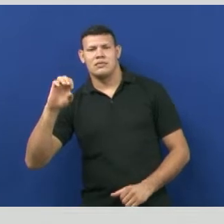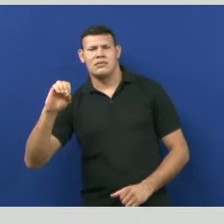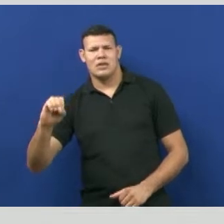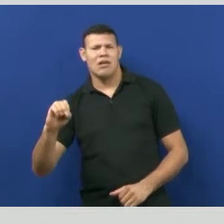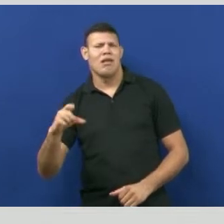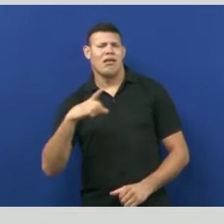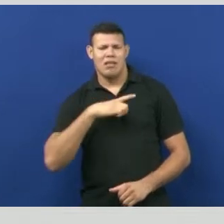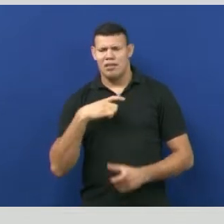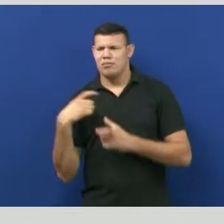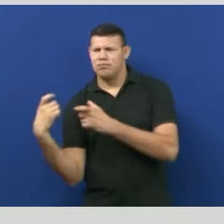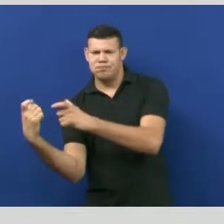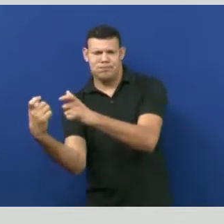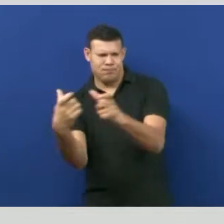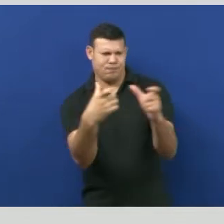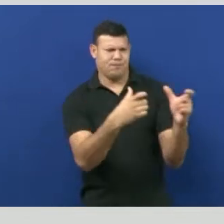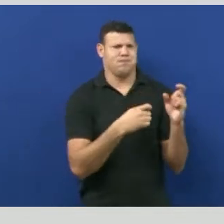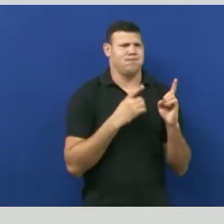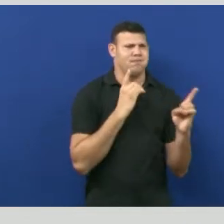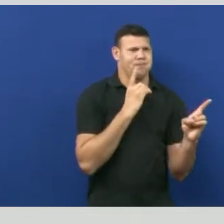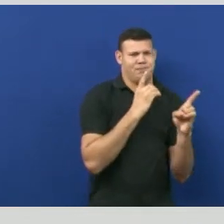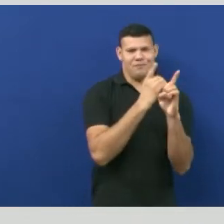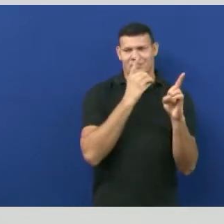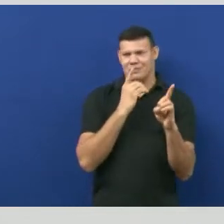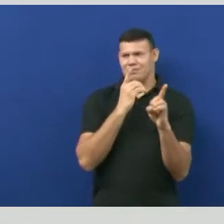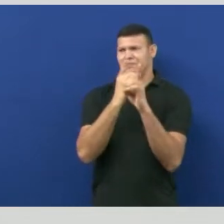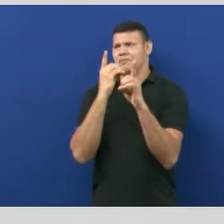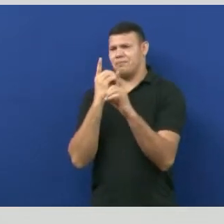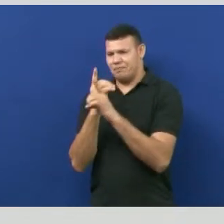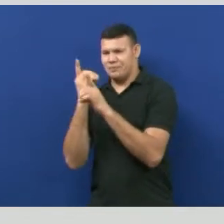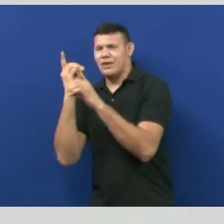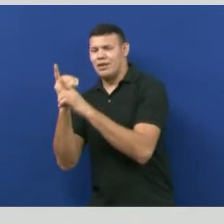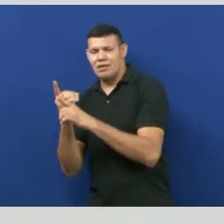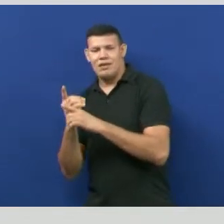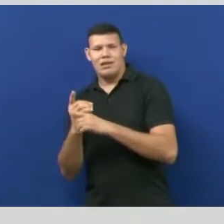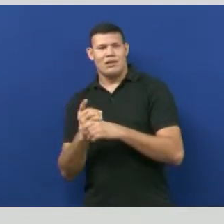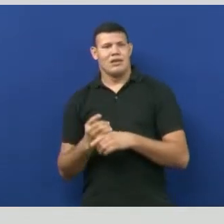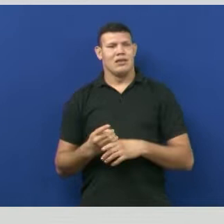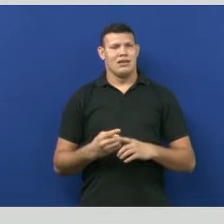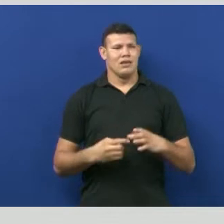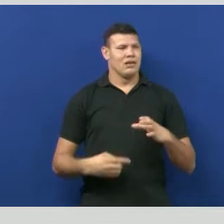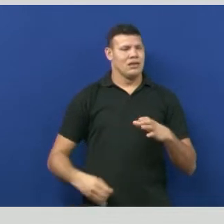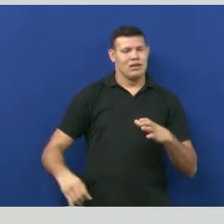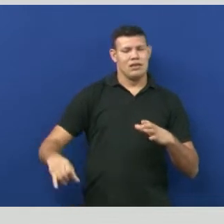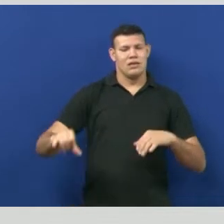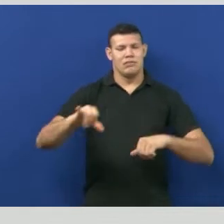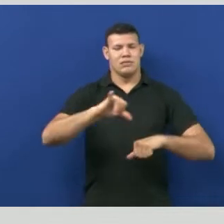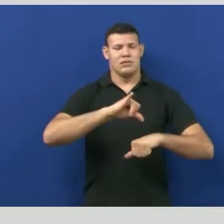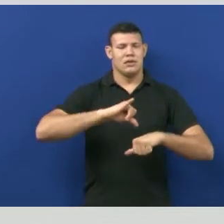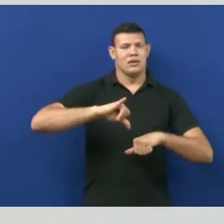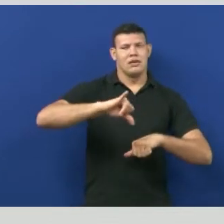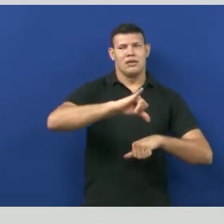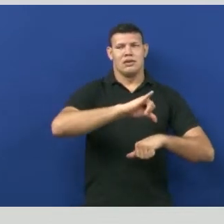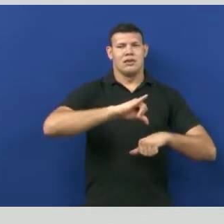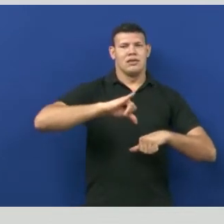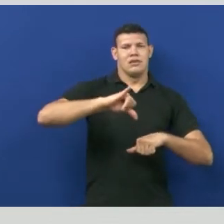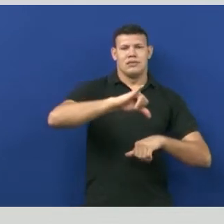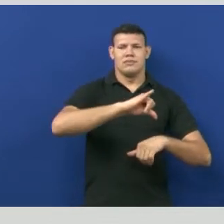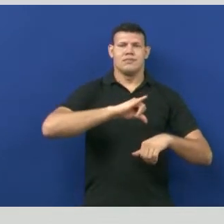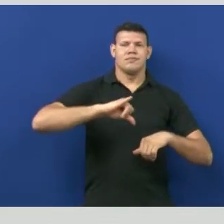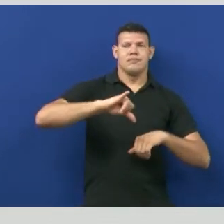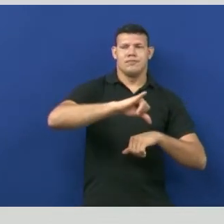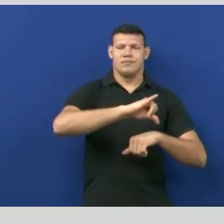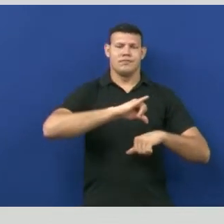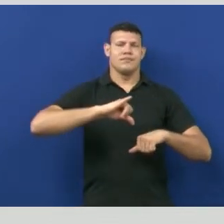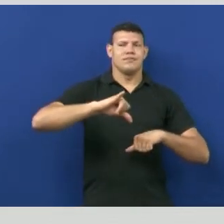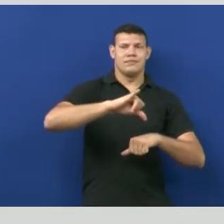ambiente. Tudo que é feito, por exemplo, a partir de petróleo é composto de hidrocarbonetos.